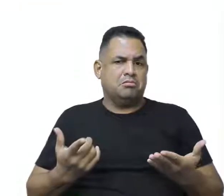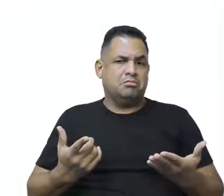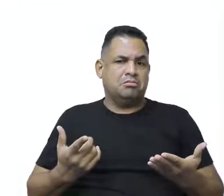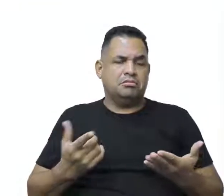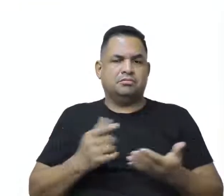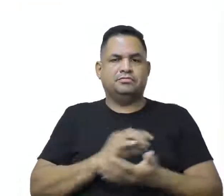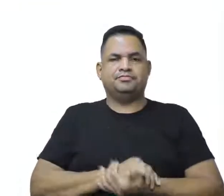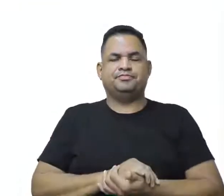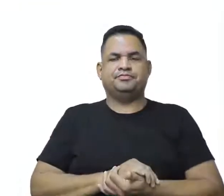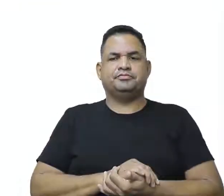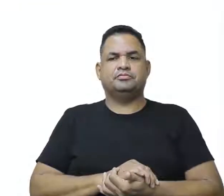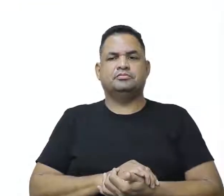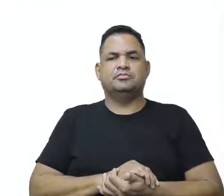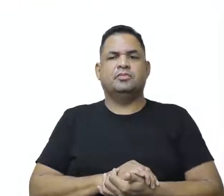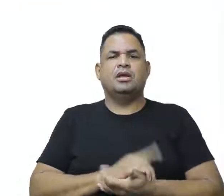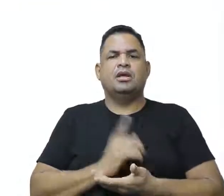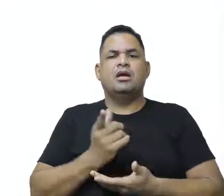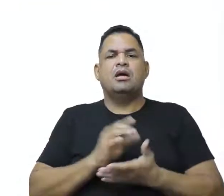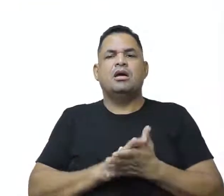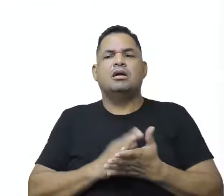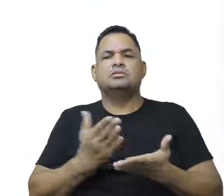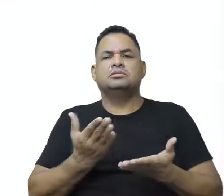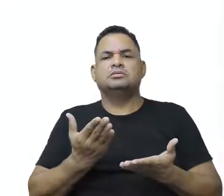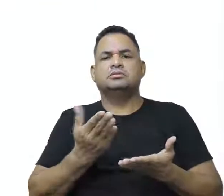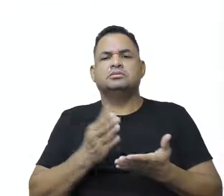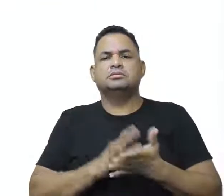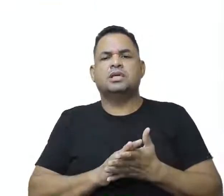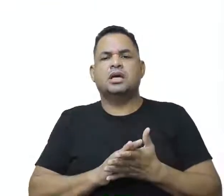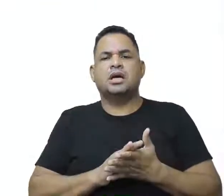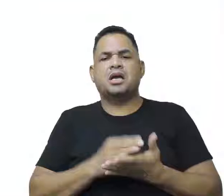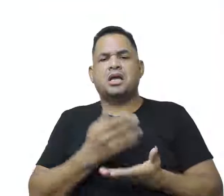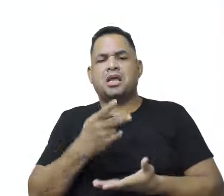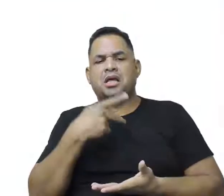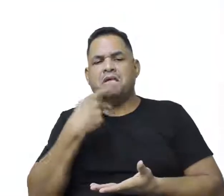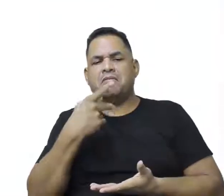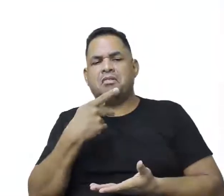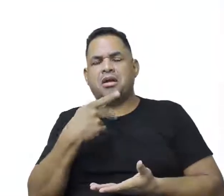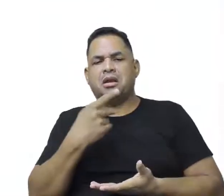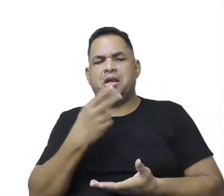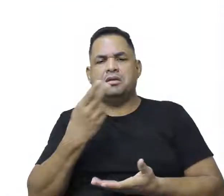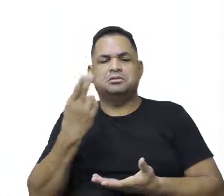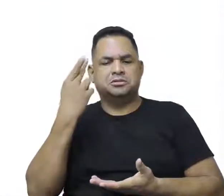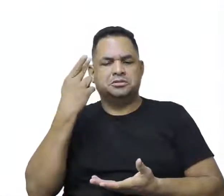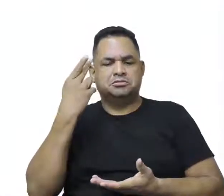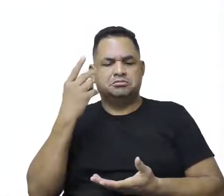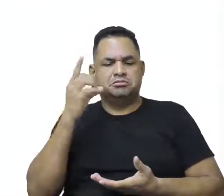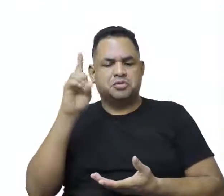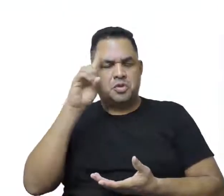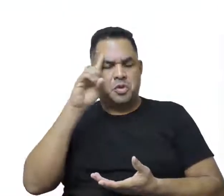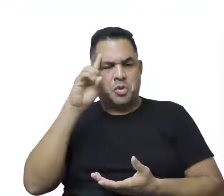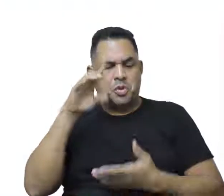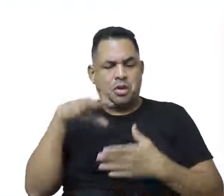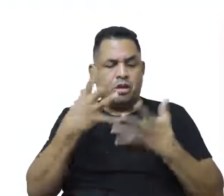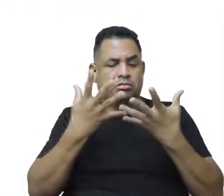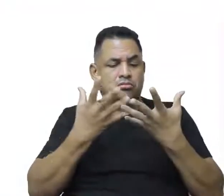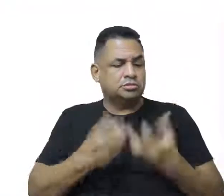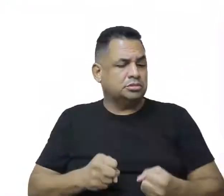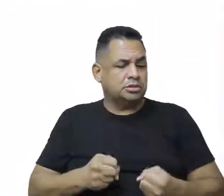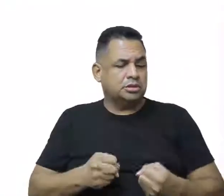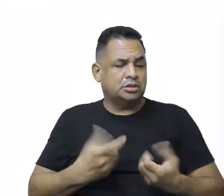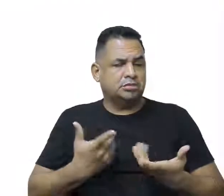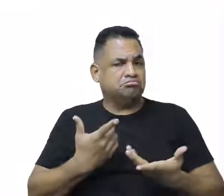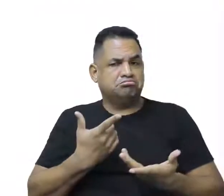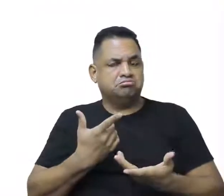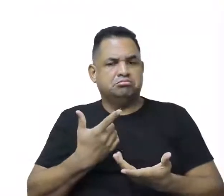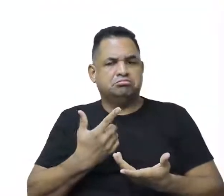e nem ditas. Aqueles clichês cotidianamente que a gente acaba aceitando, que a gente acaba não questionando